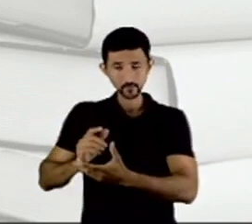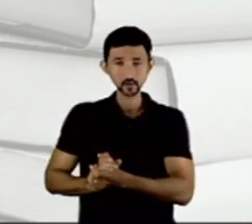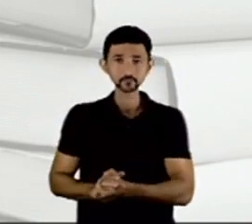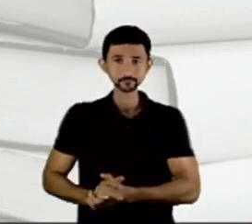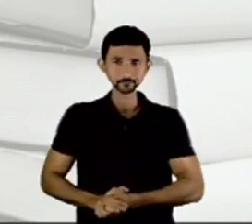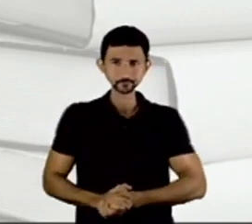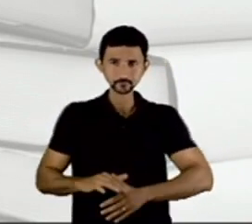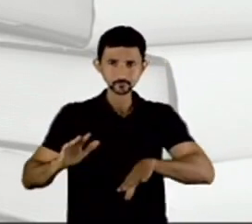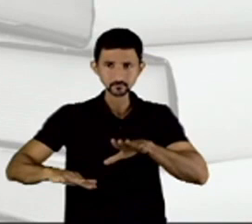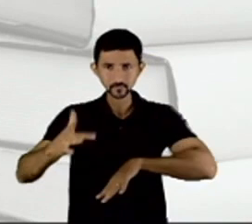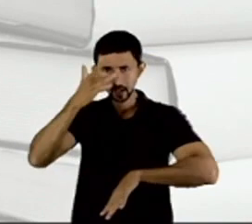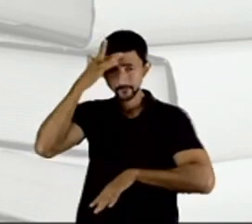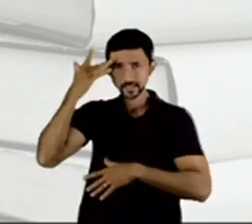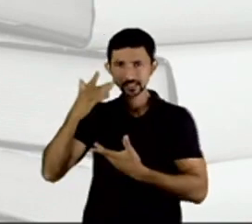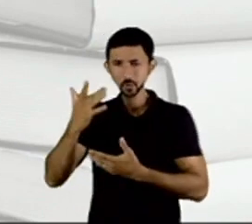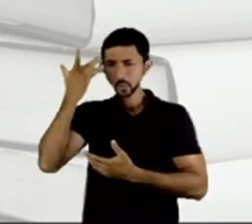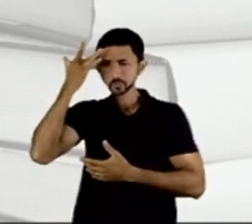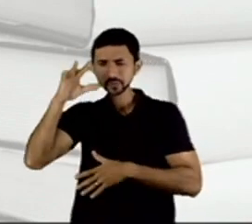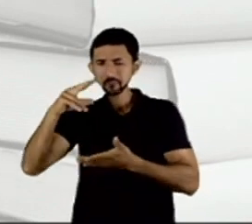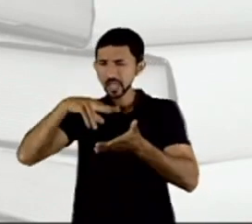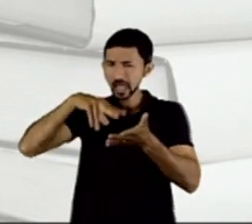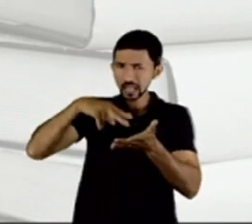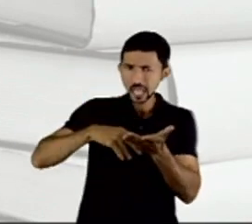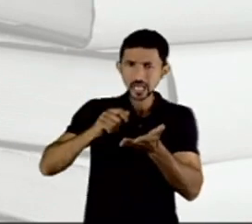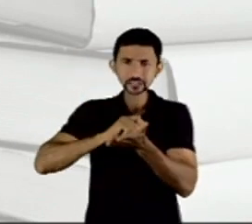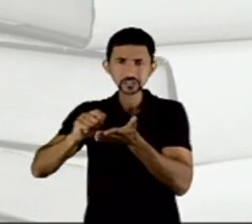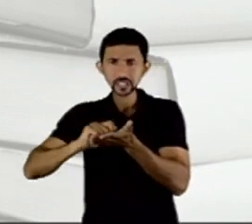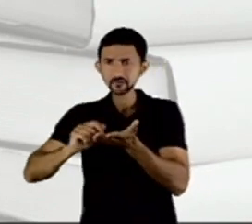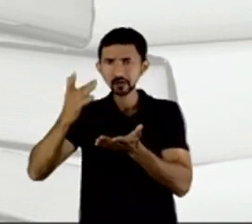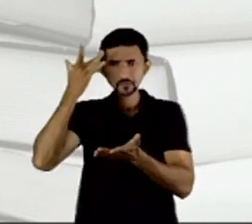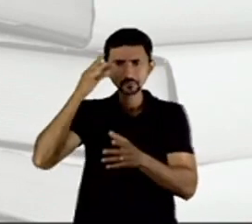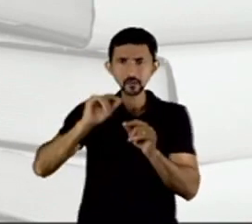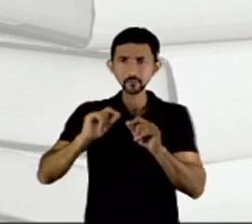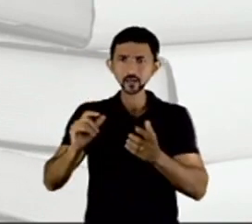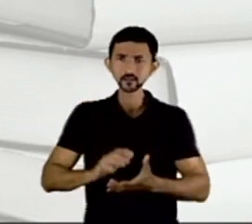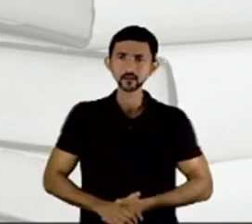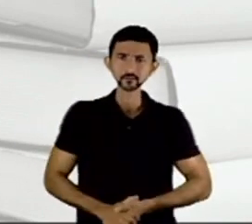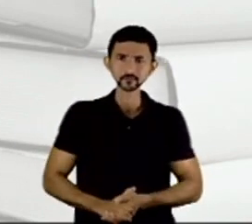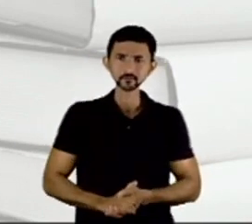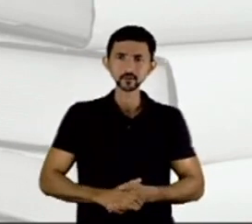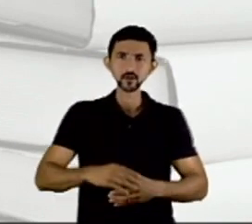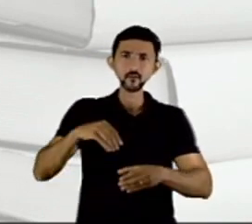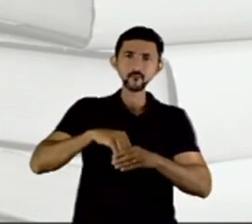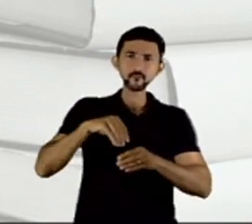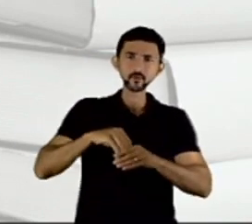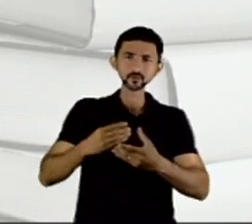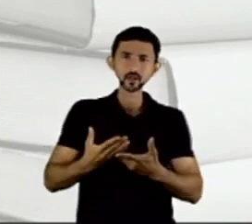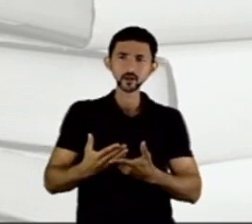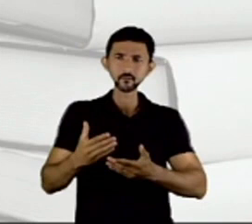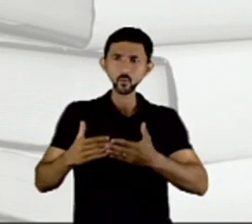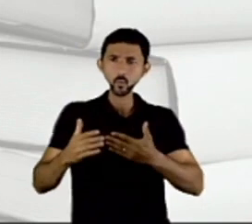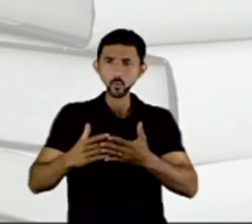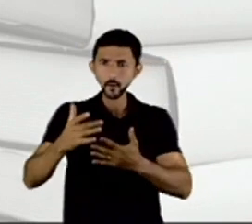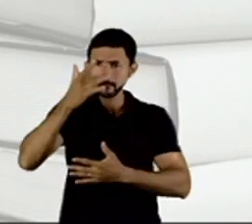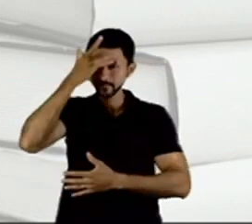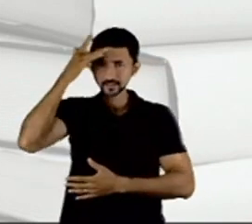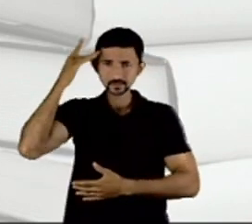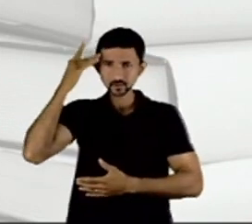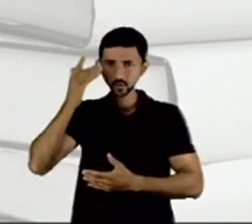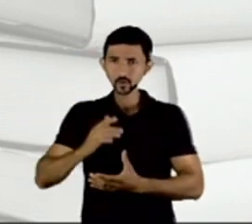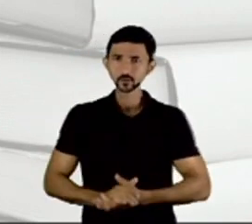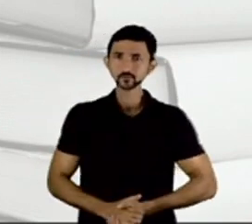né? Muitas vezes esses eleitores não sabiam nem ler, nem escrever e acabavam votando em quem o coronel direcionava, né?